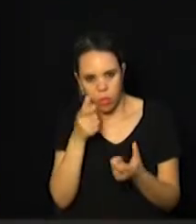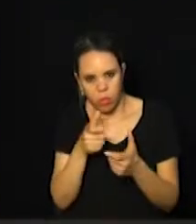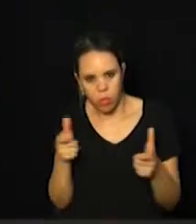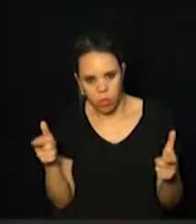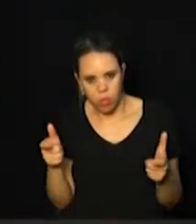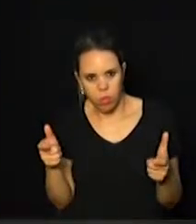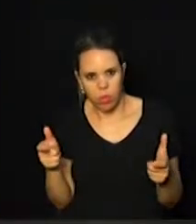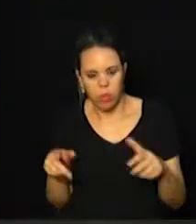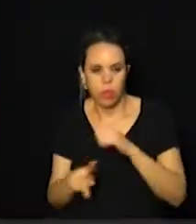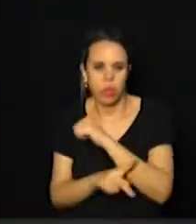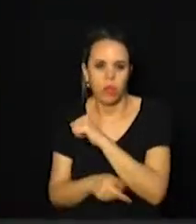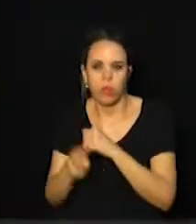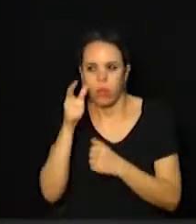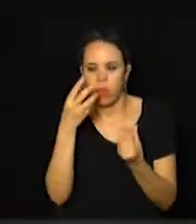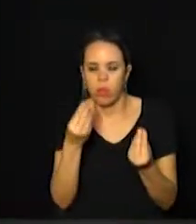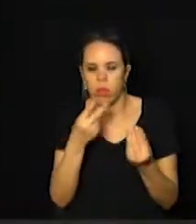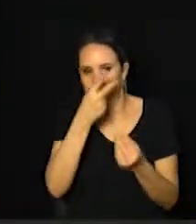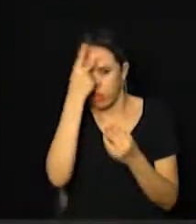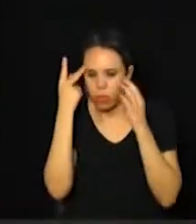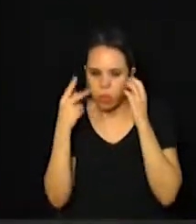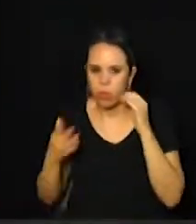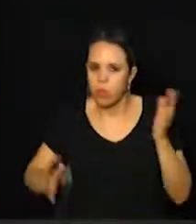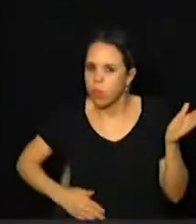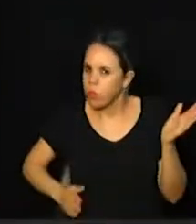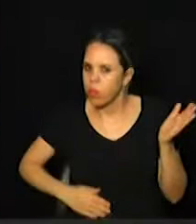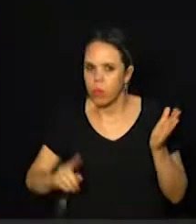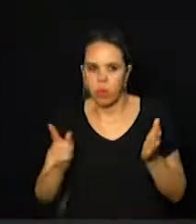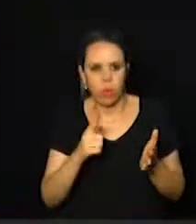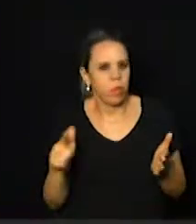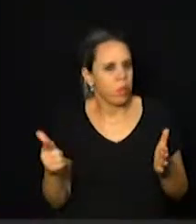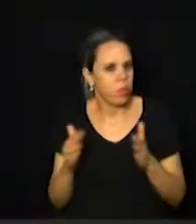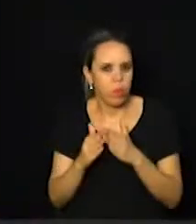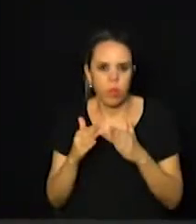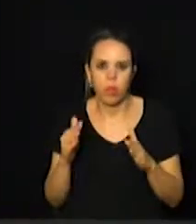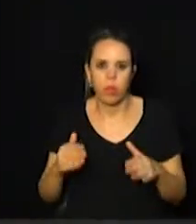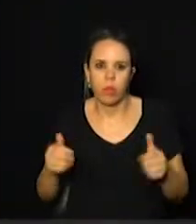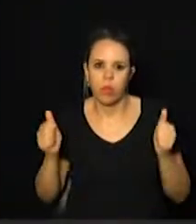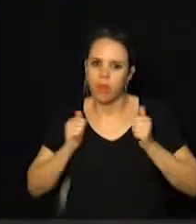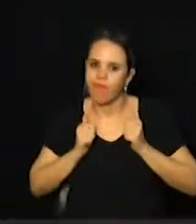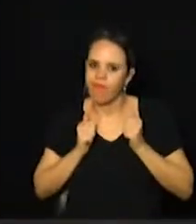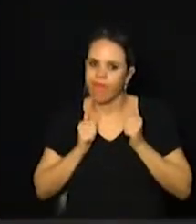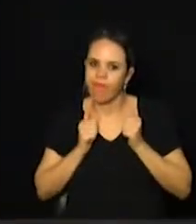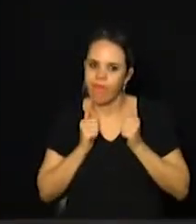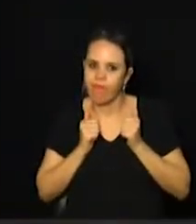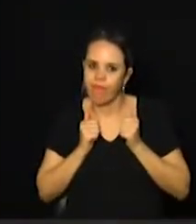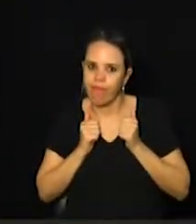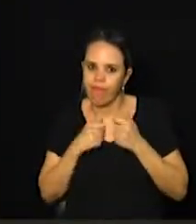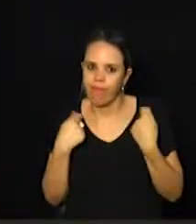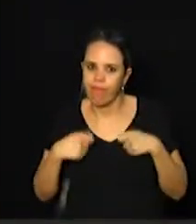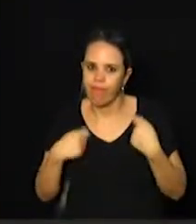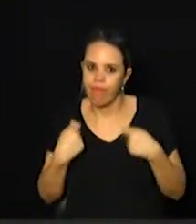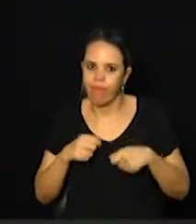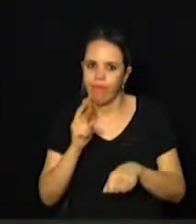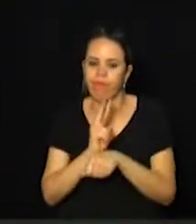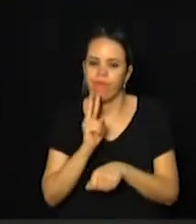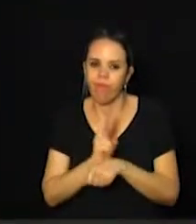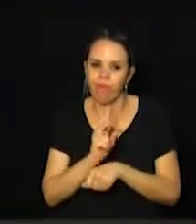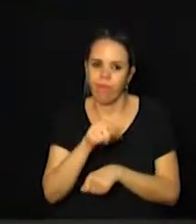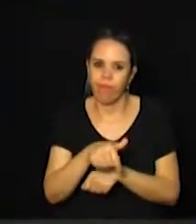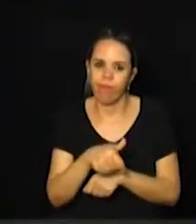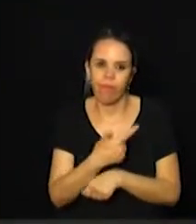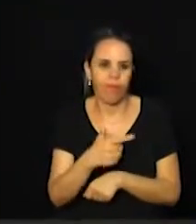qualquer ponte para você ver eles não são bandidos eles não têm onde morar e estão desempregados então nós precisamos cuidar disso